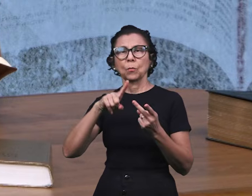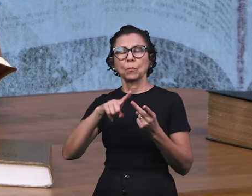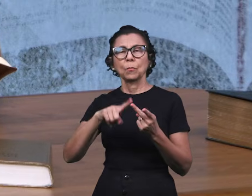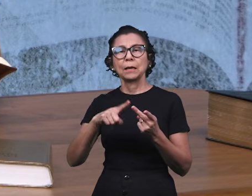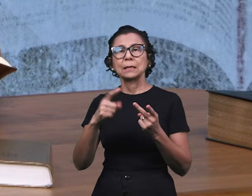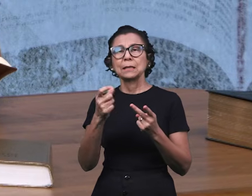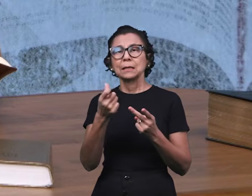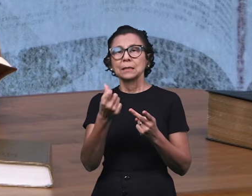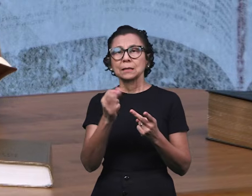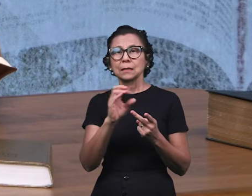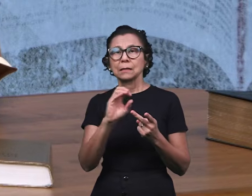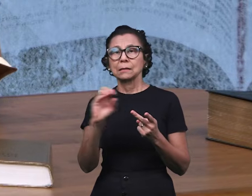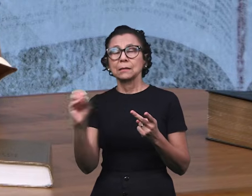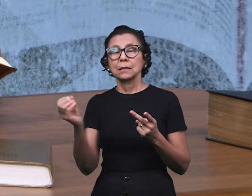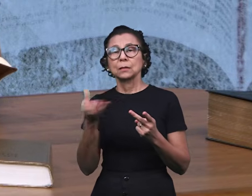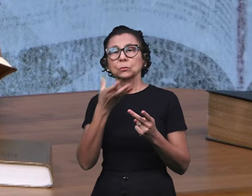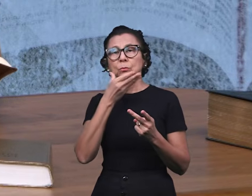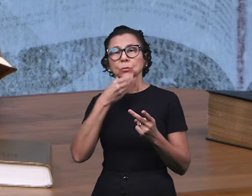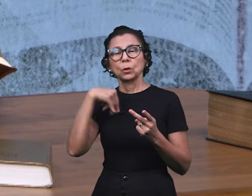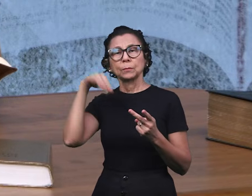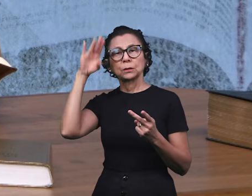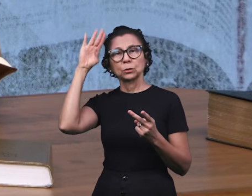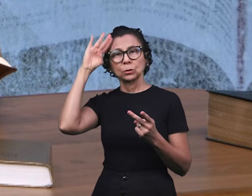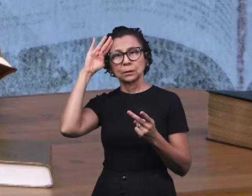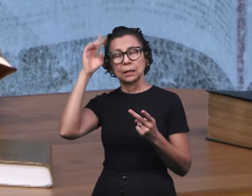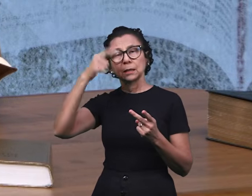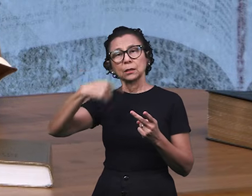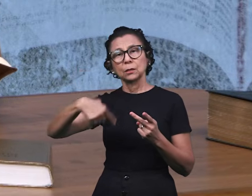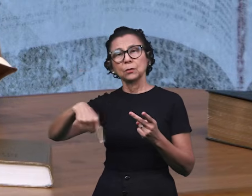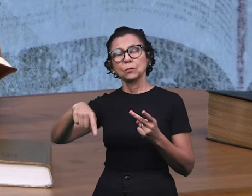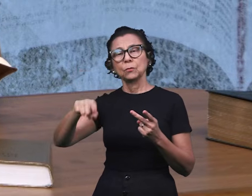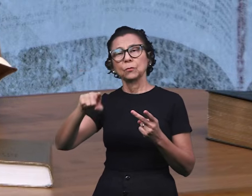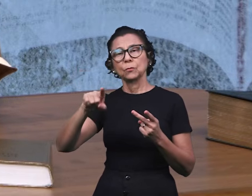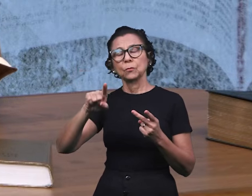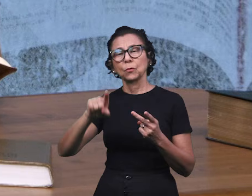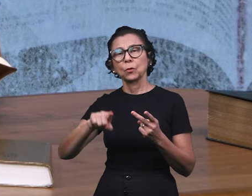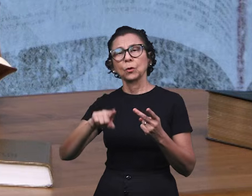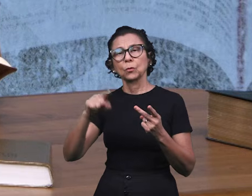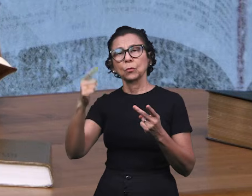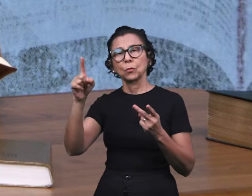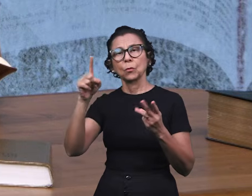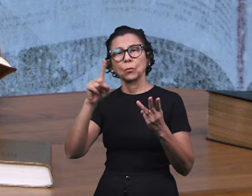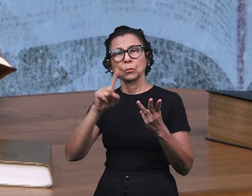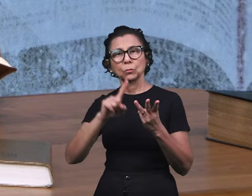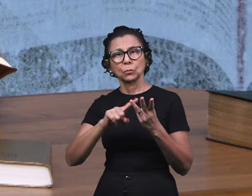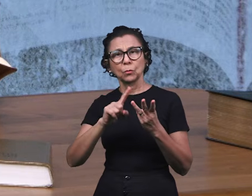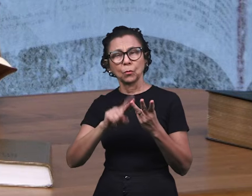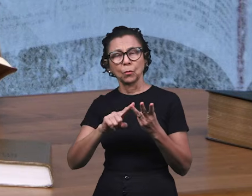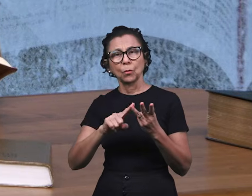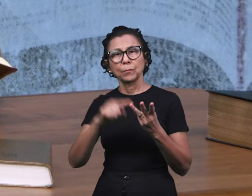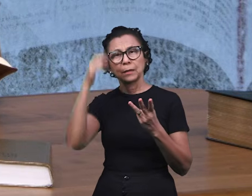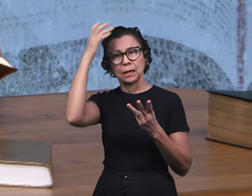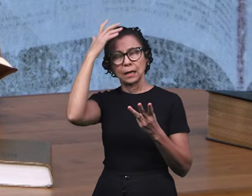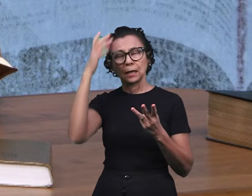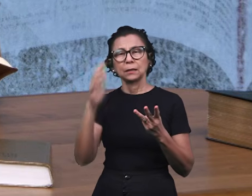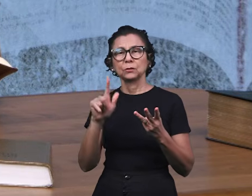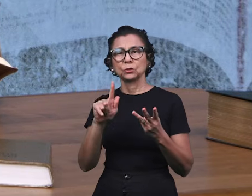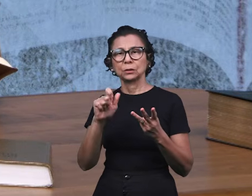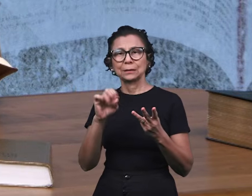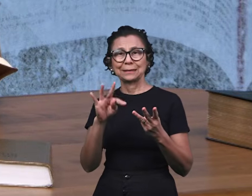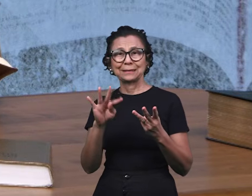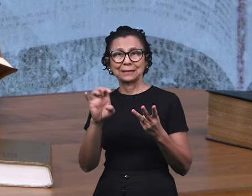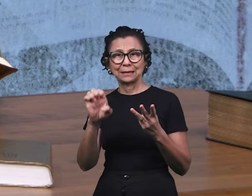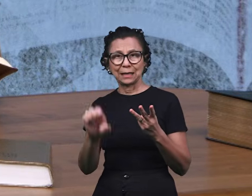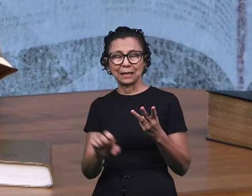que com ele estavam a Aques, filho de Maoque, rei de Gate. E Davi